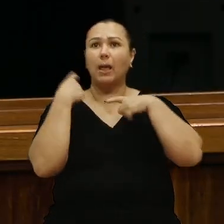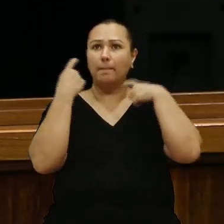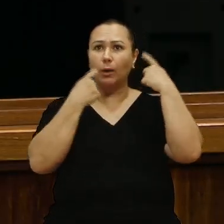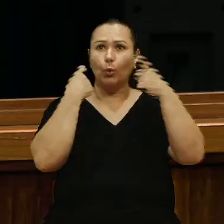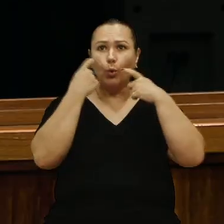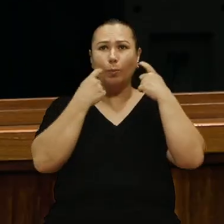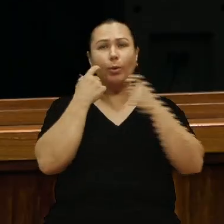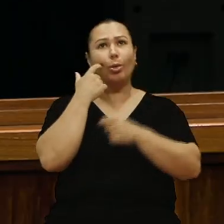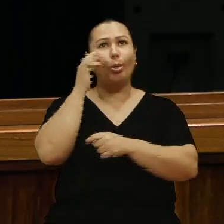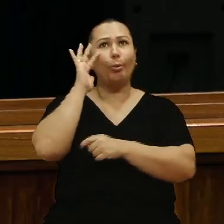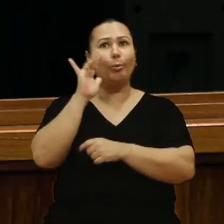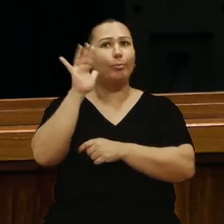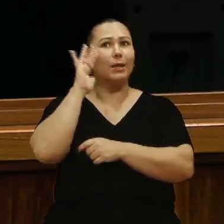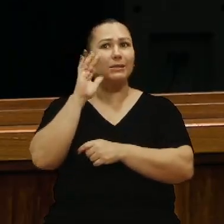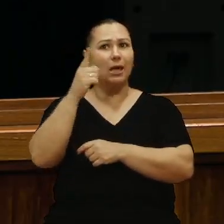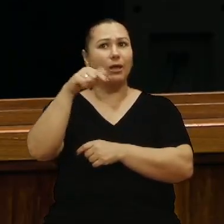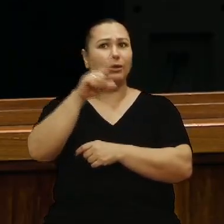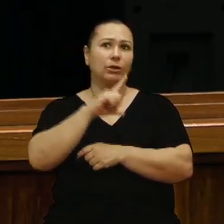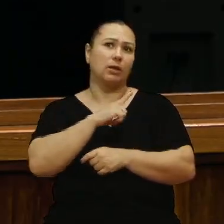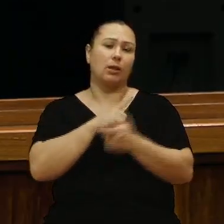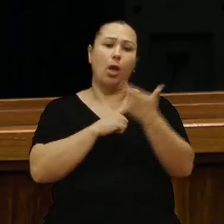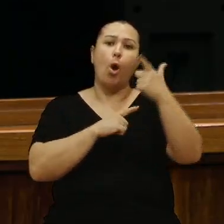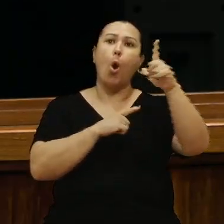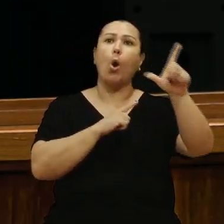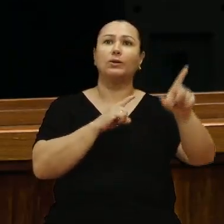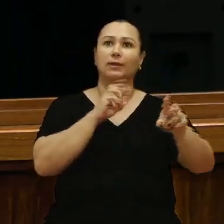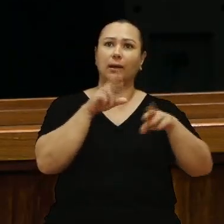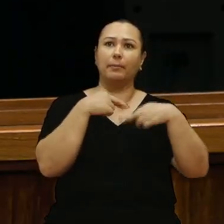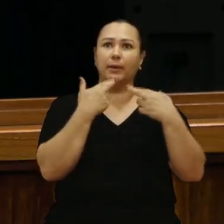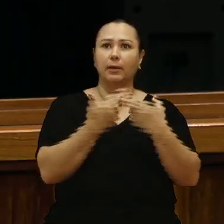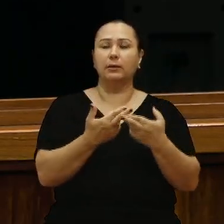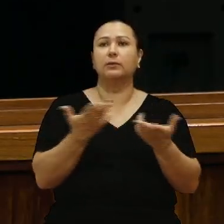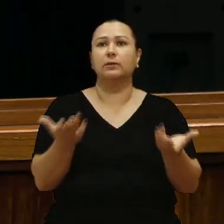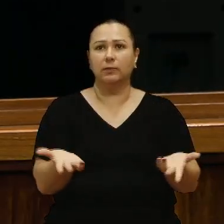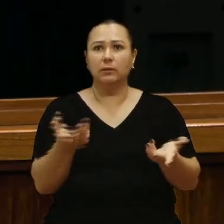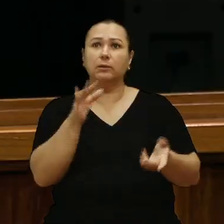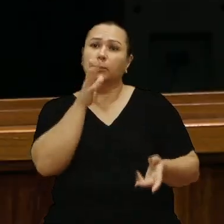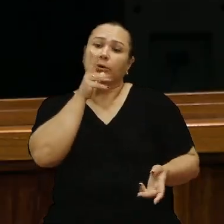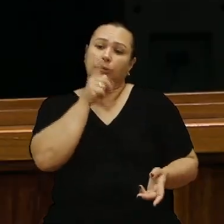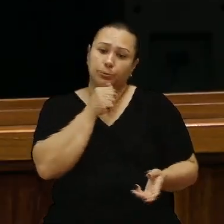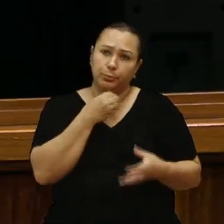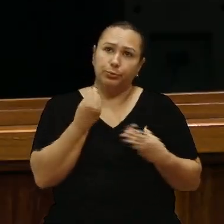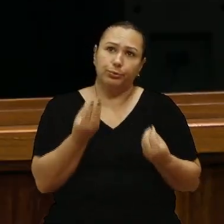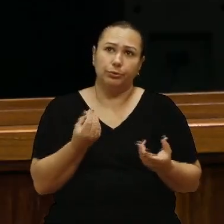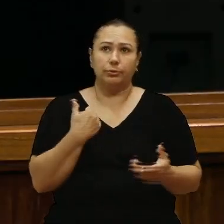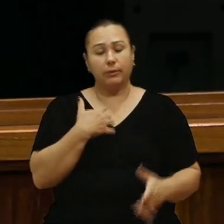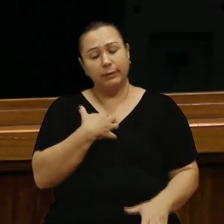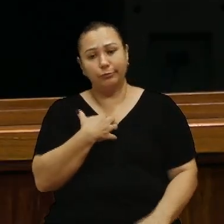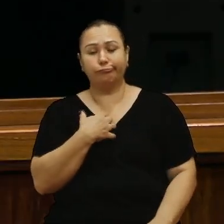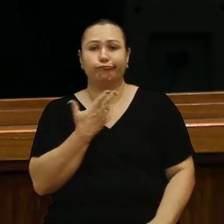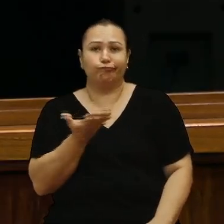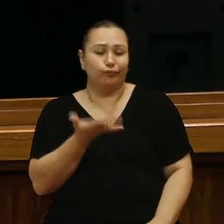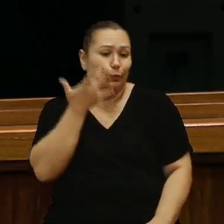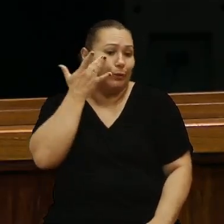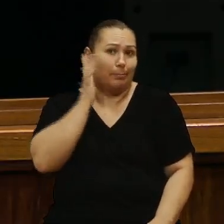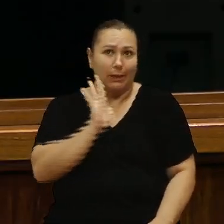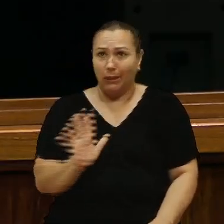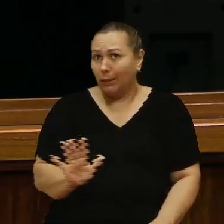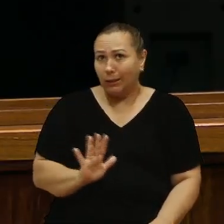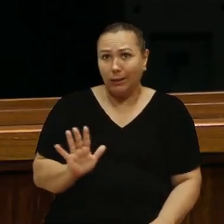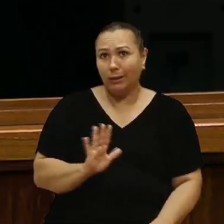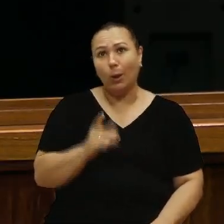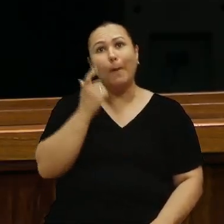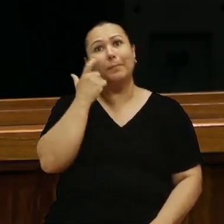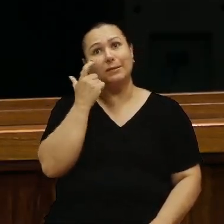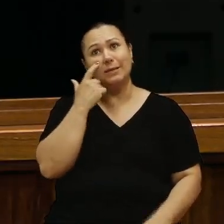eu pensei que a gente ia ter uma outra reunião, já que estava demorando tanto. Eu, na minha ingenuidade, vou ser sincera, achei